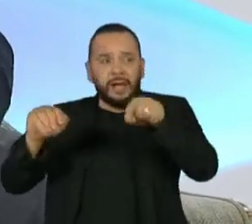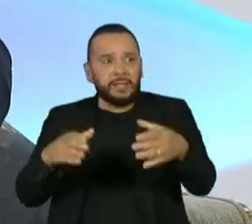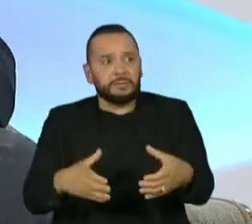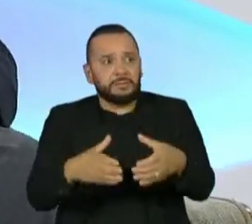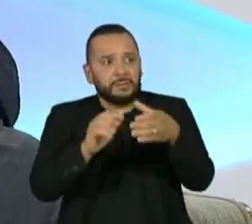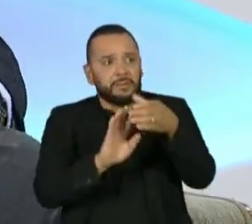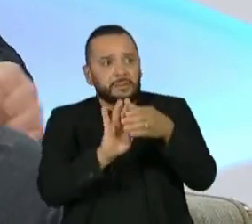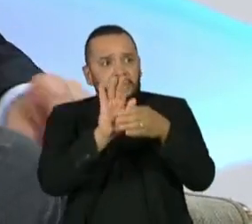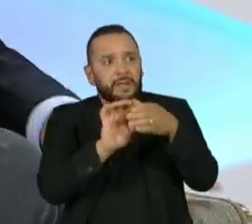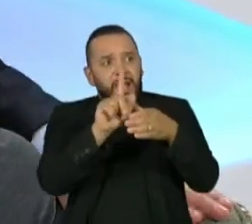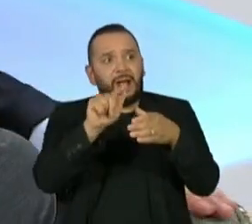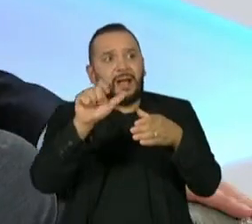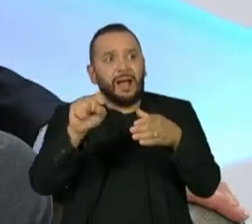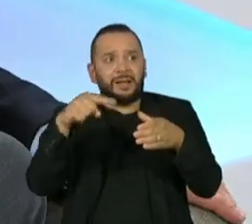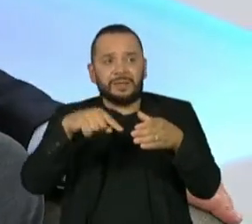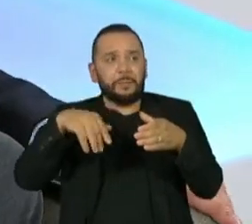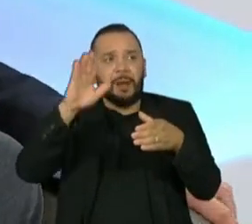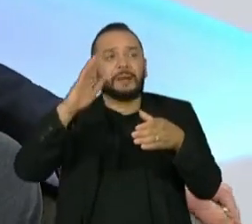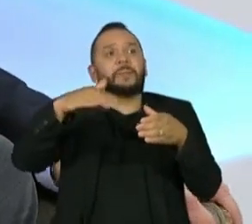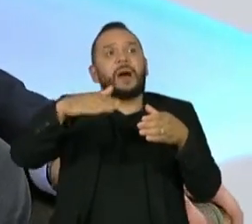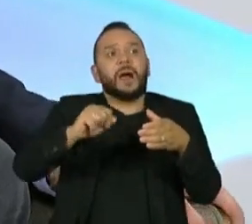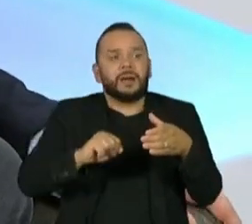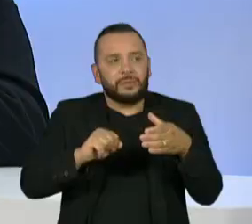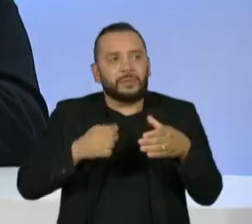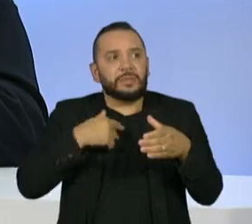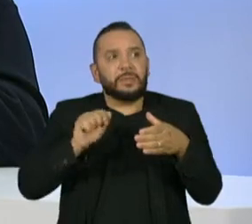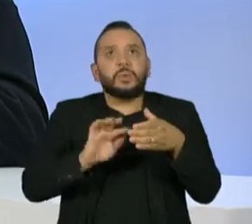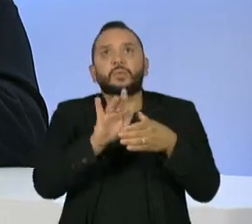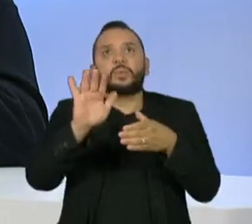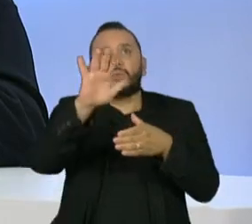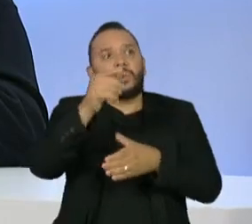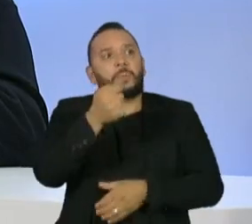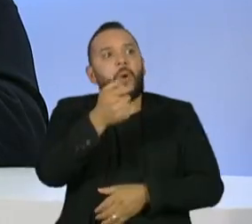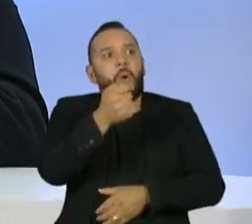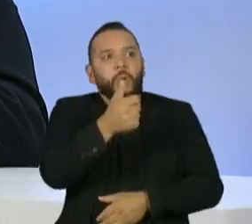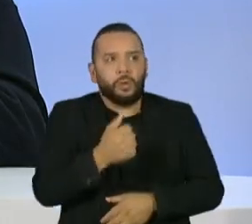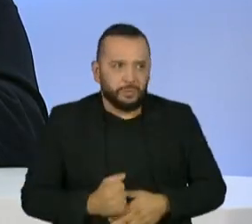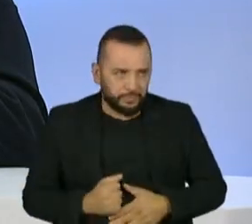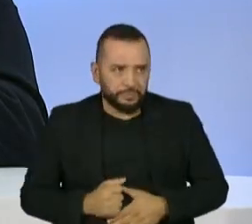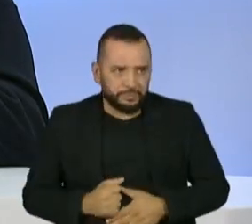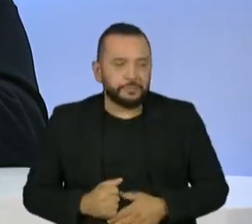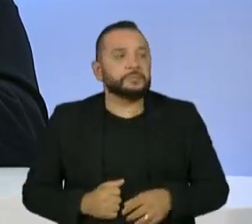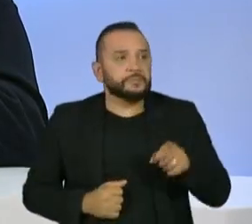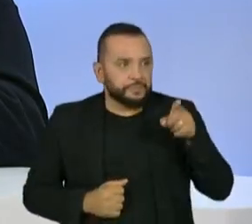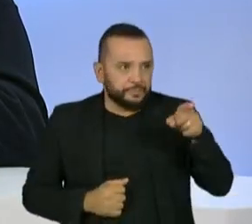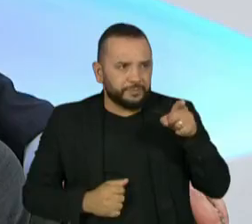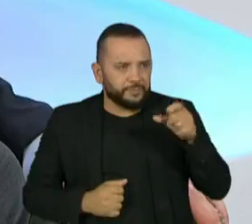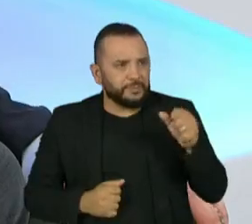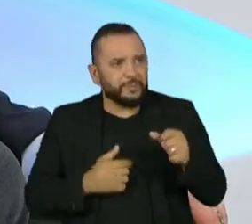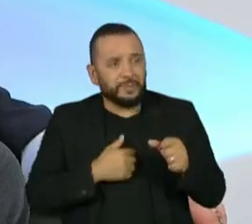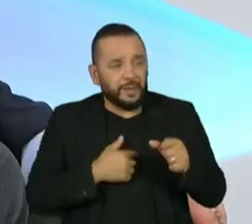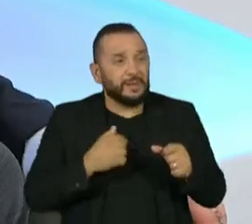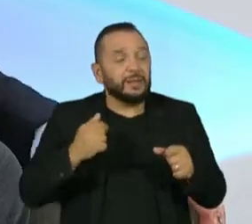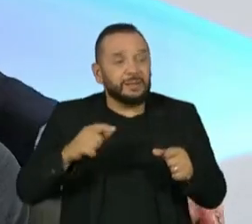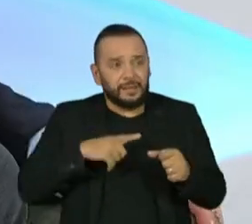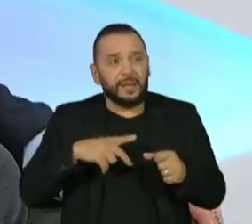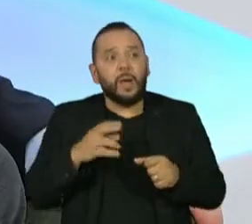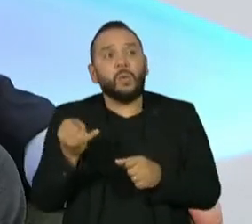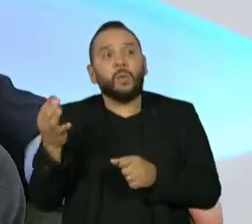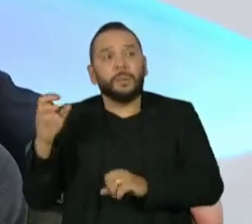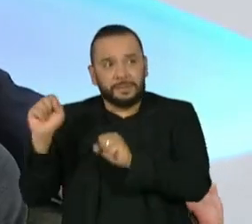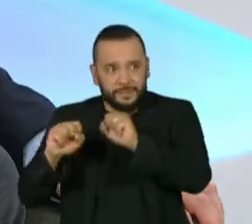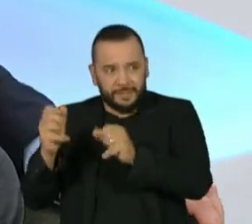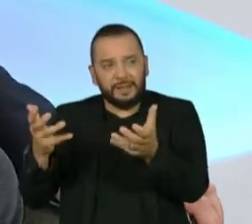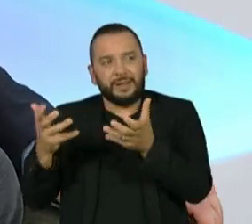certo que você tem para Além disso algumas coisas começam a funcionar você deve tá falando para mim foi que o pessoal que lhe estender contrato Eu